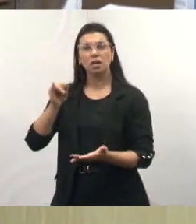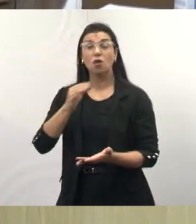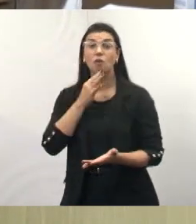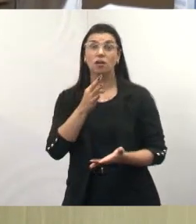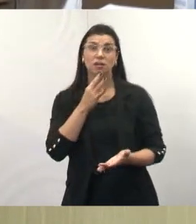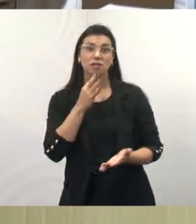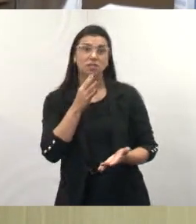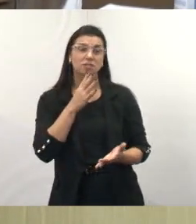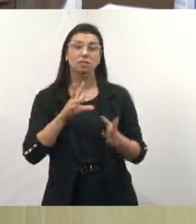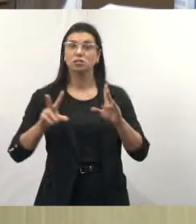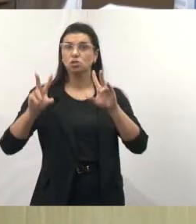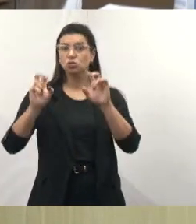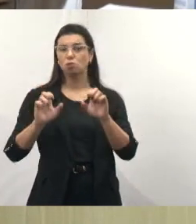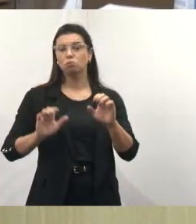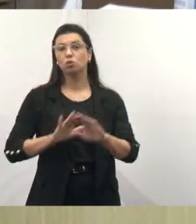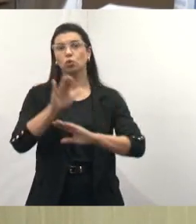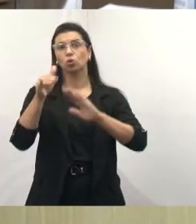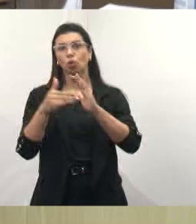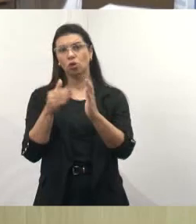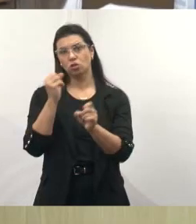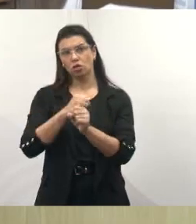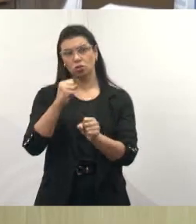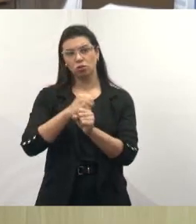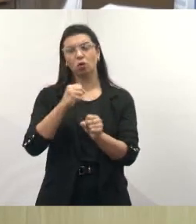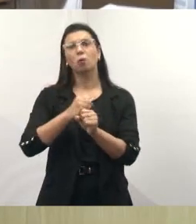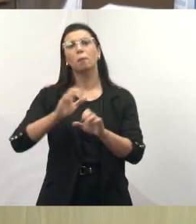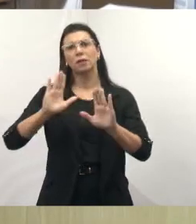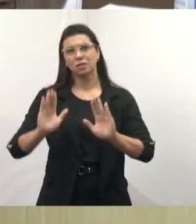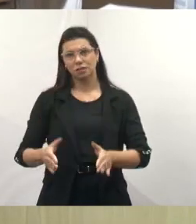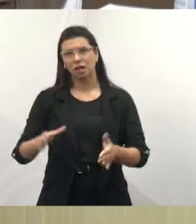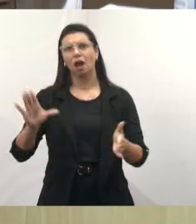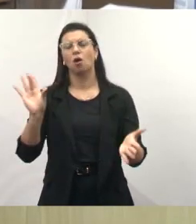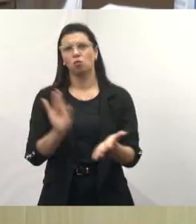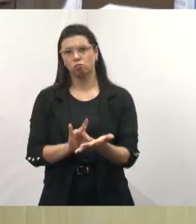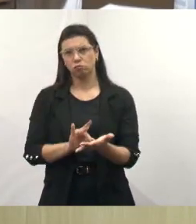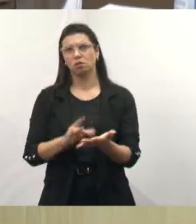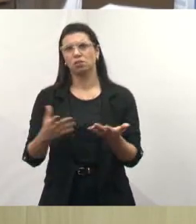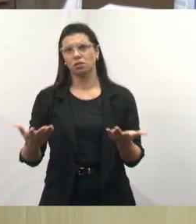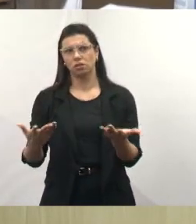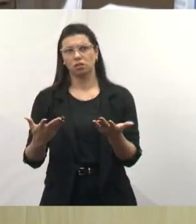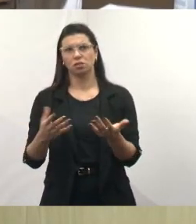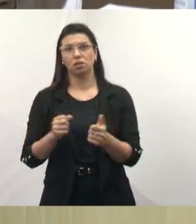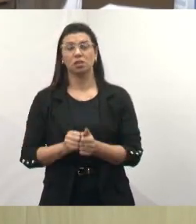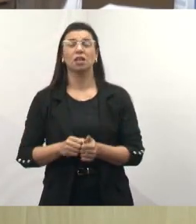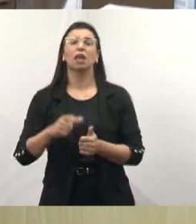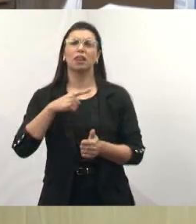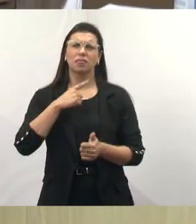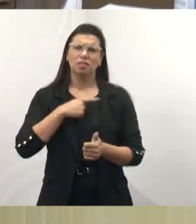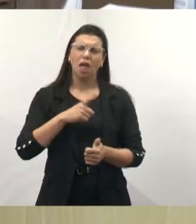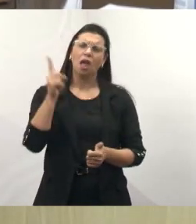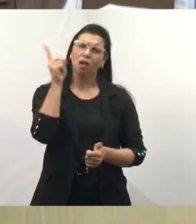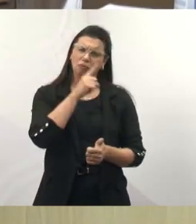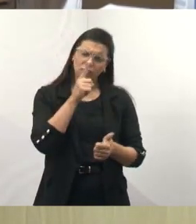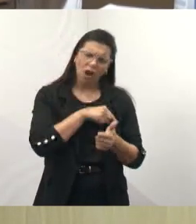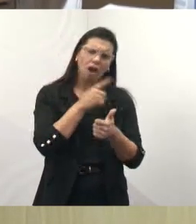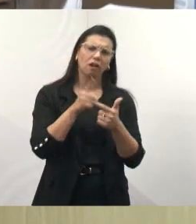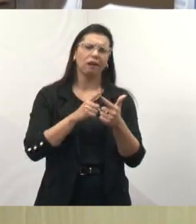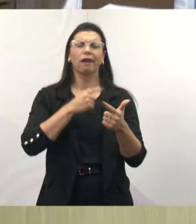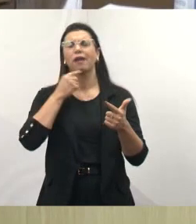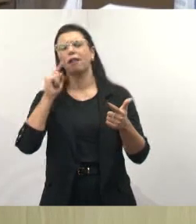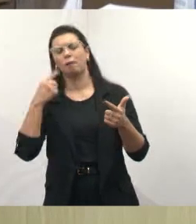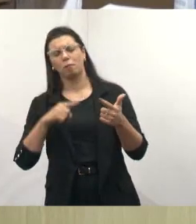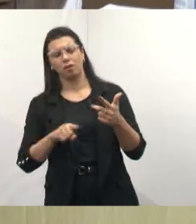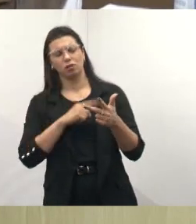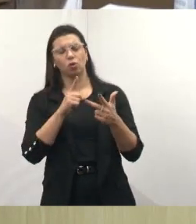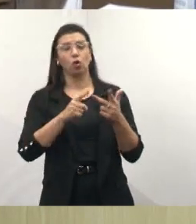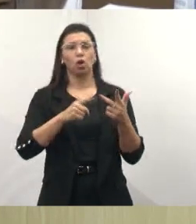estão sendo feitas aqui em Jacareí, né? É lógico que toda gestão vai ter as suas falhas, as suas reclamações dos munícipes, nada vai